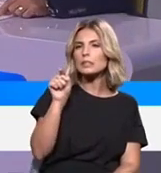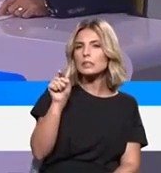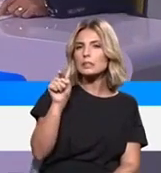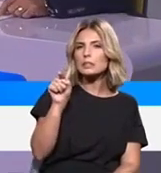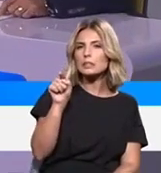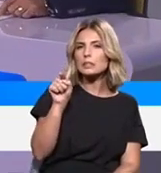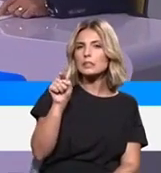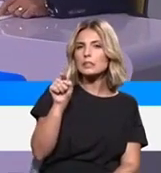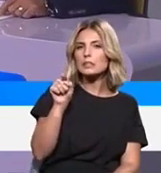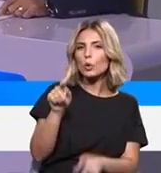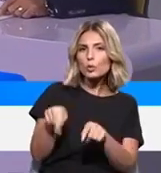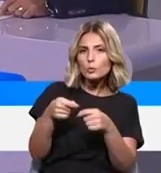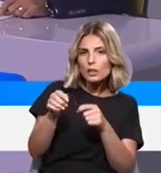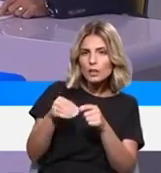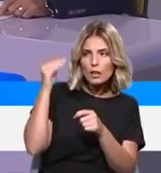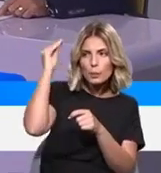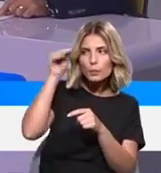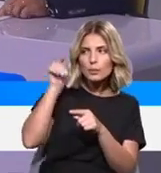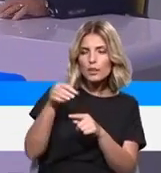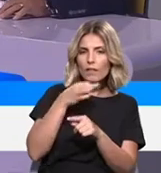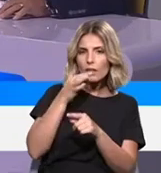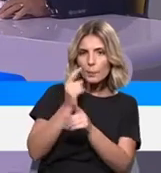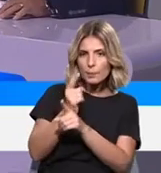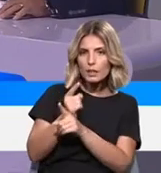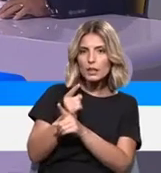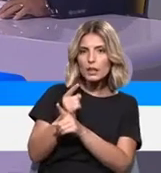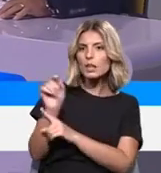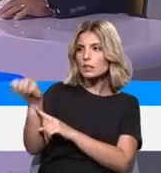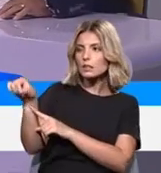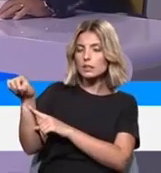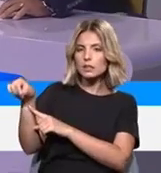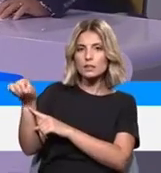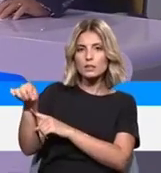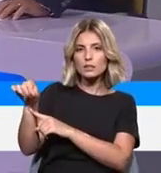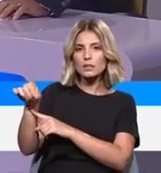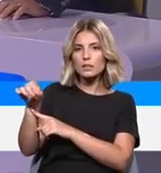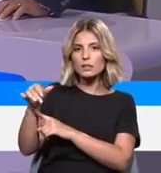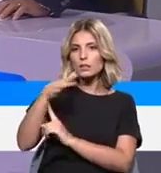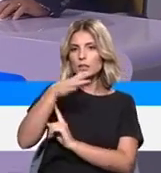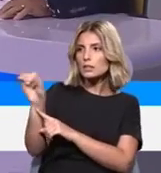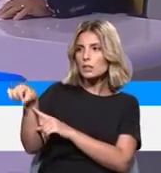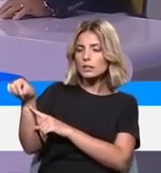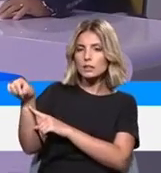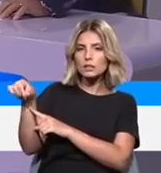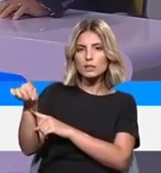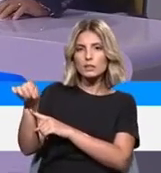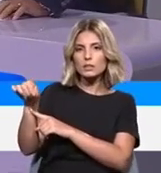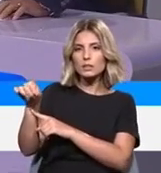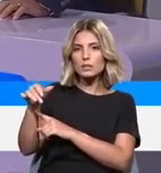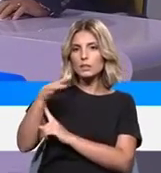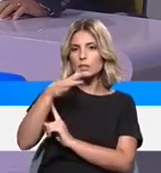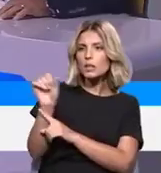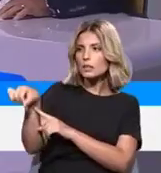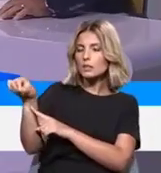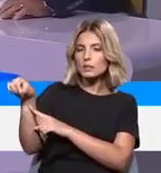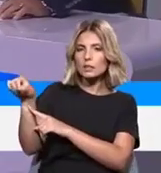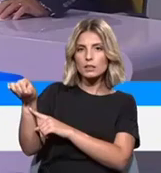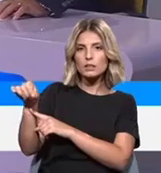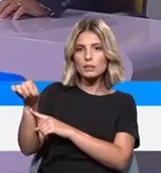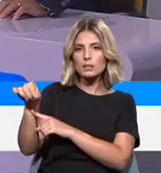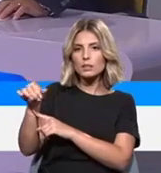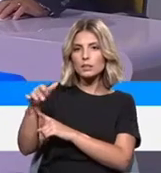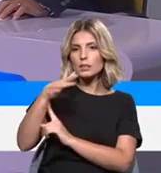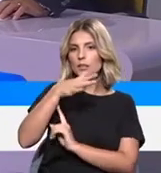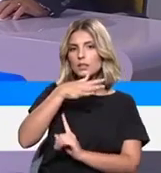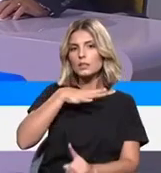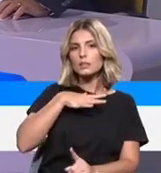Gomes Deputado repúbl estou a falar estou a falar estou a falar que me chamou que me chamou que me